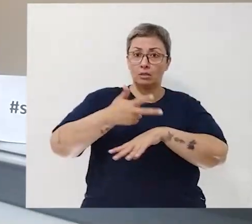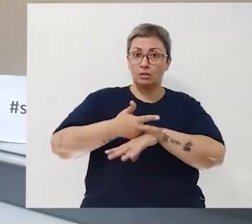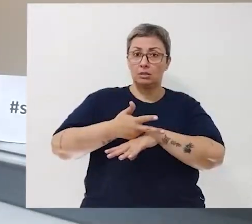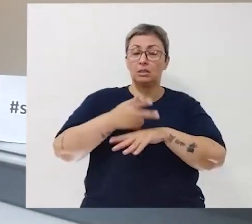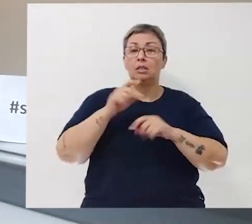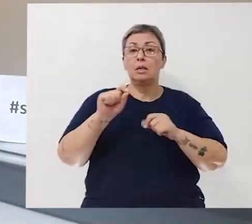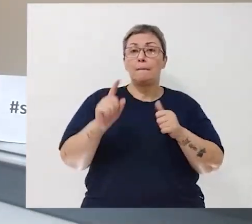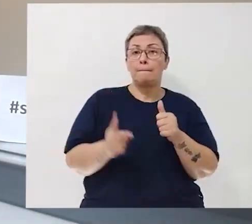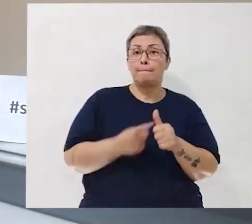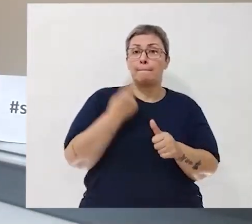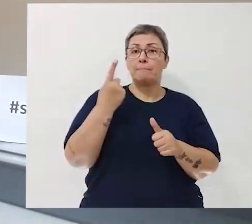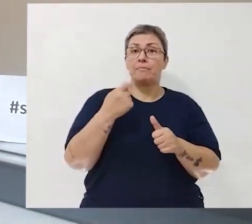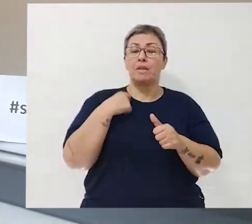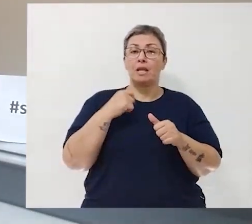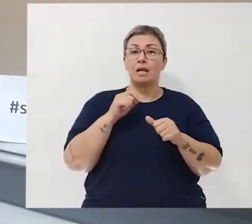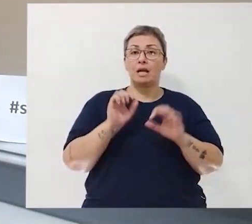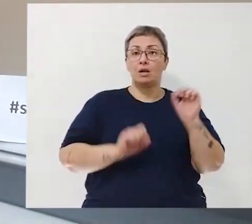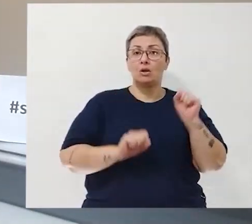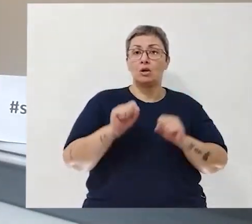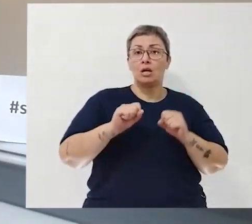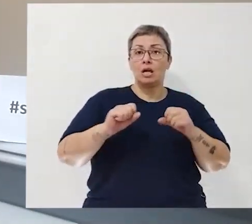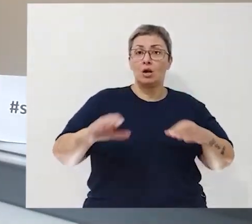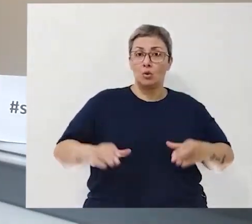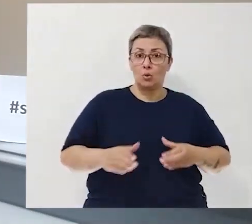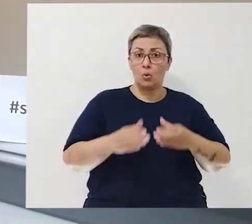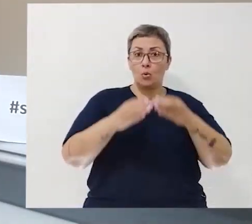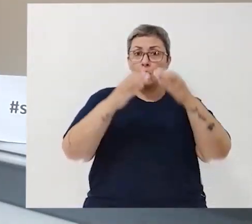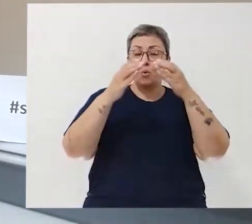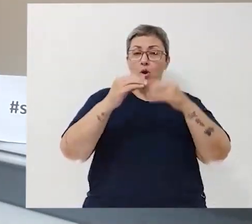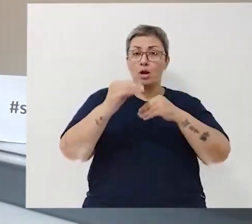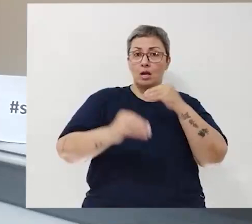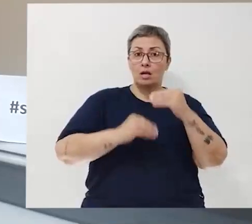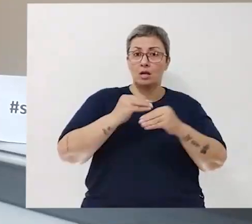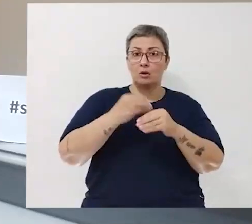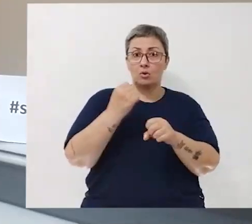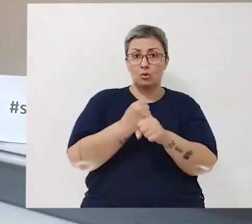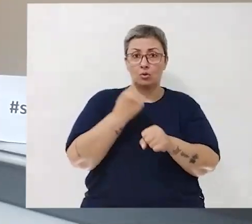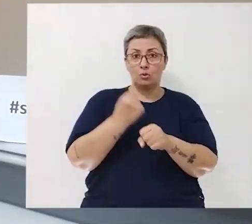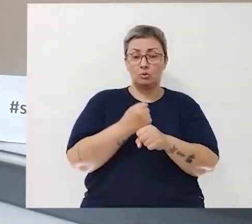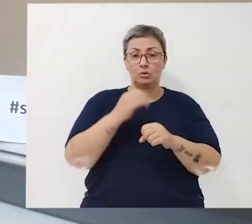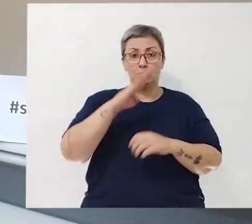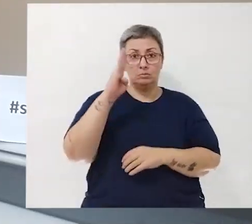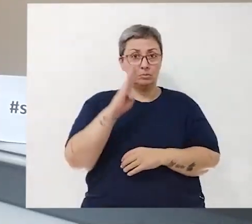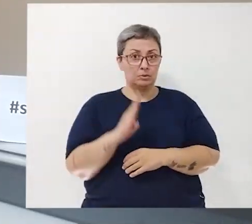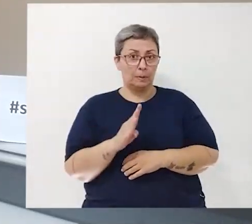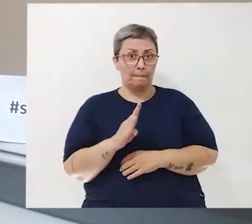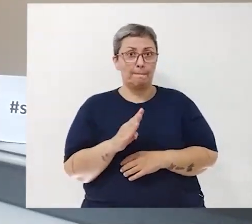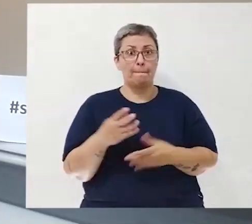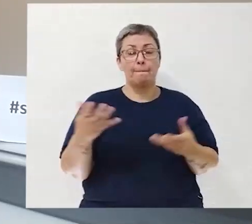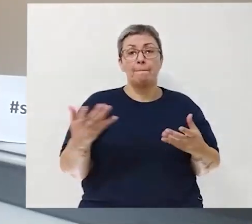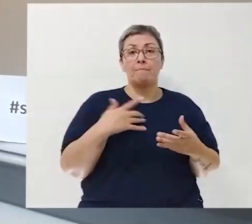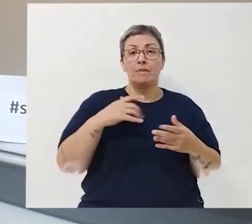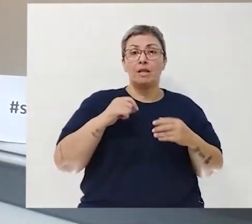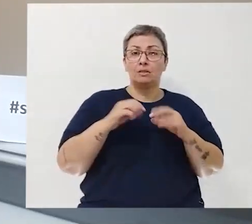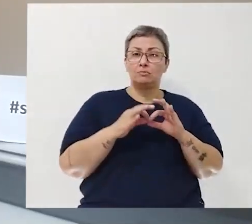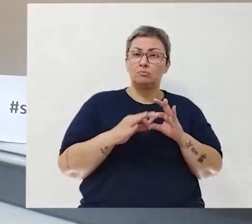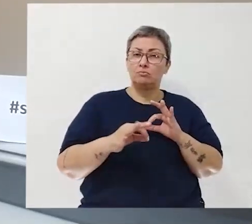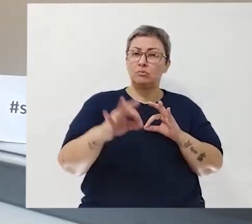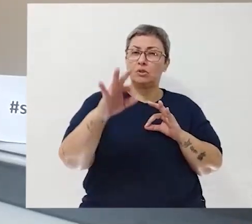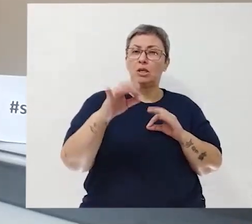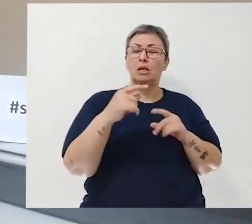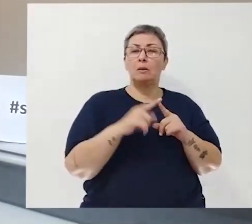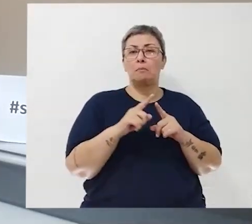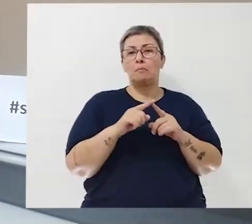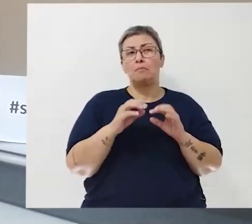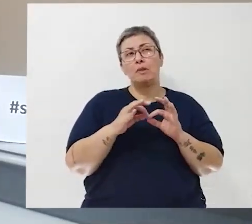sobre a primeira usina atômica construída no Brasil, né? Numa linha reta,